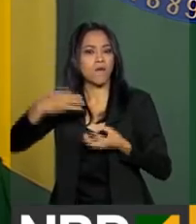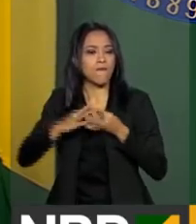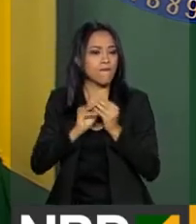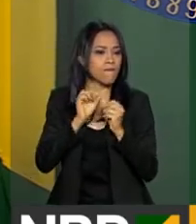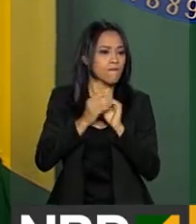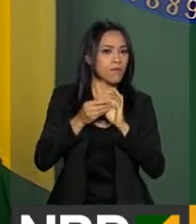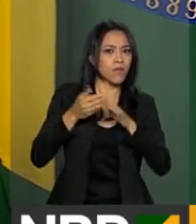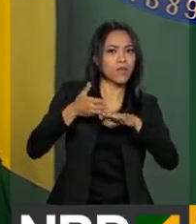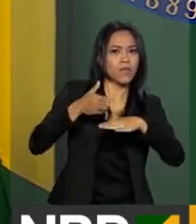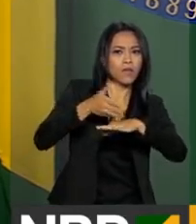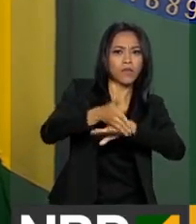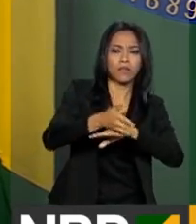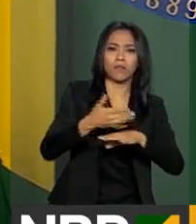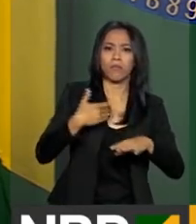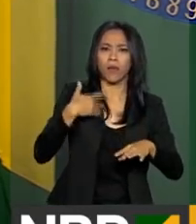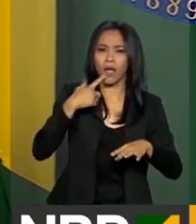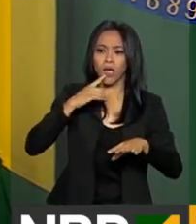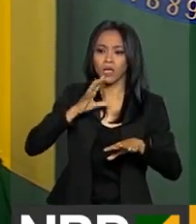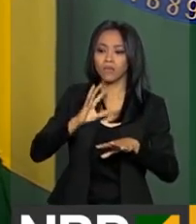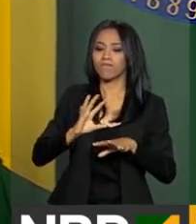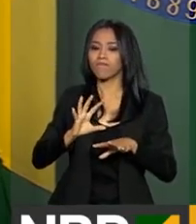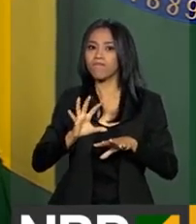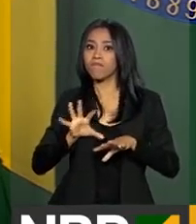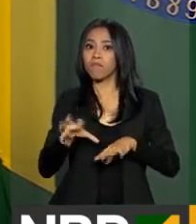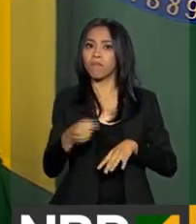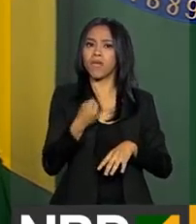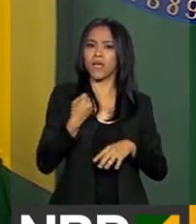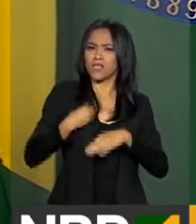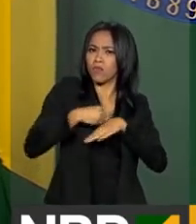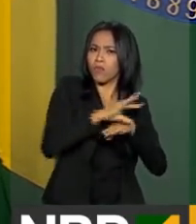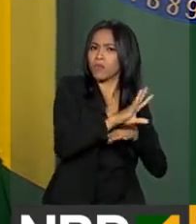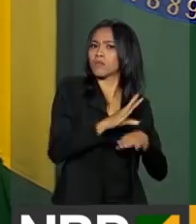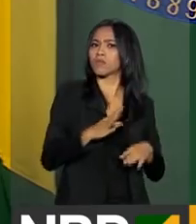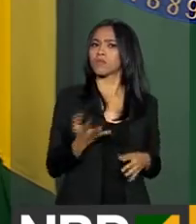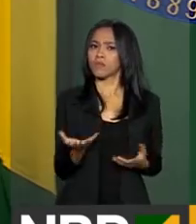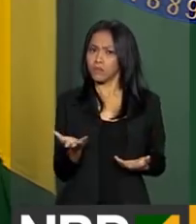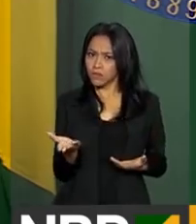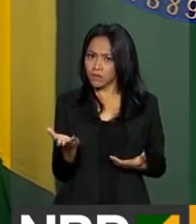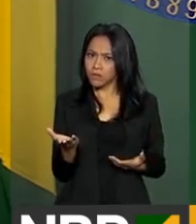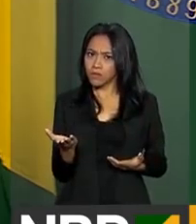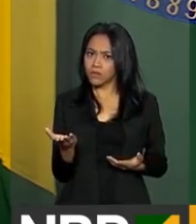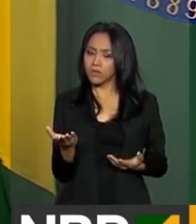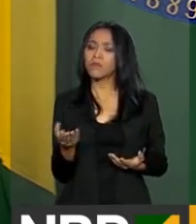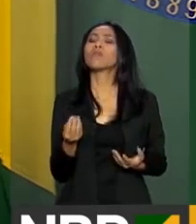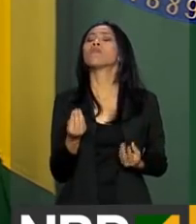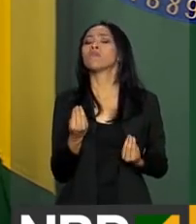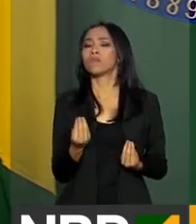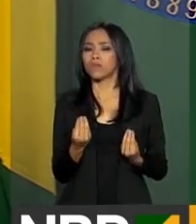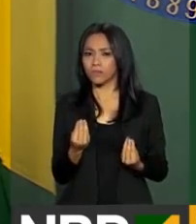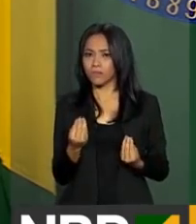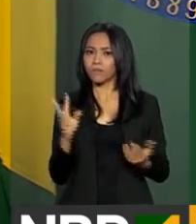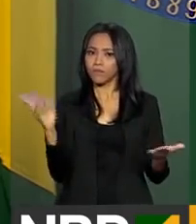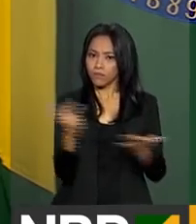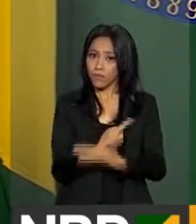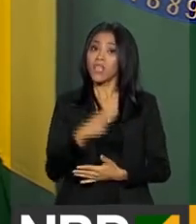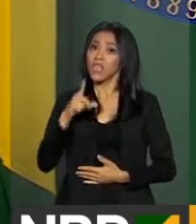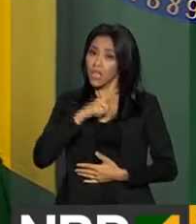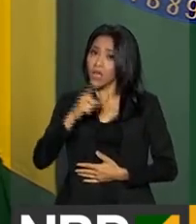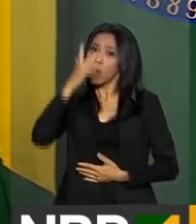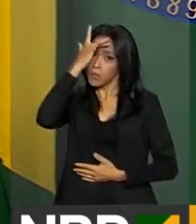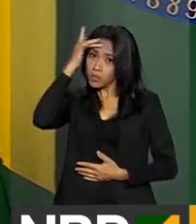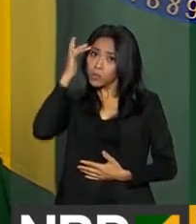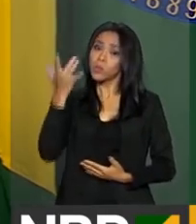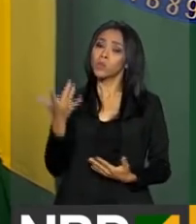para digamos sorrateiramente ter acesso a esses dados alguém